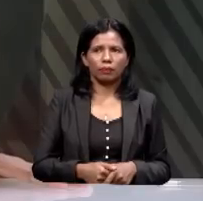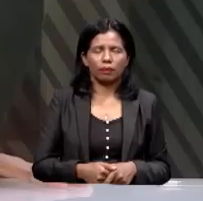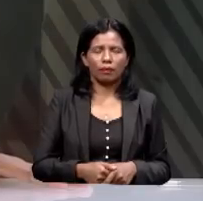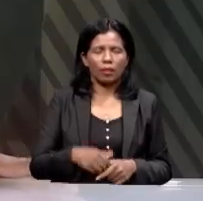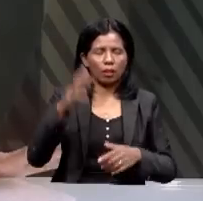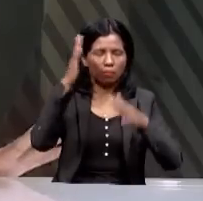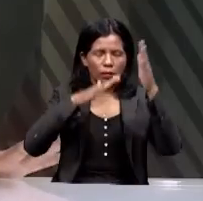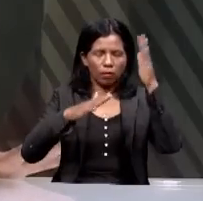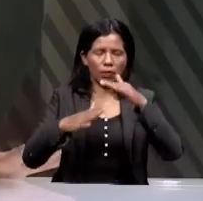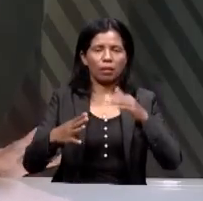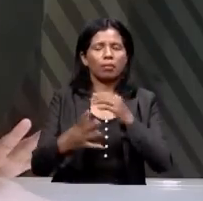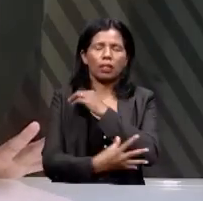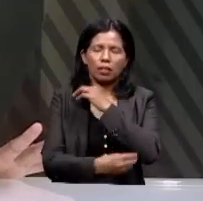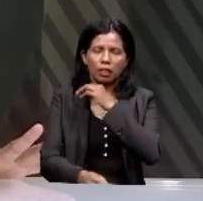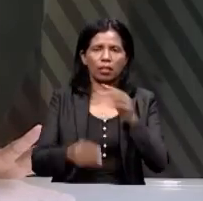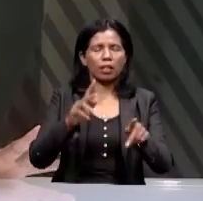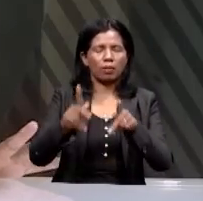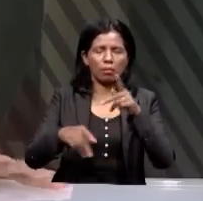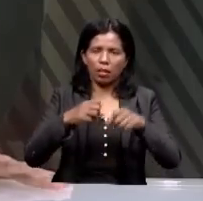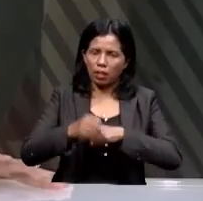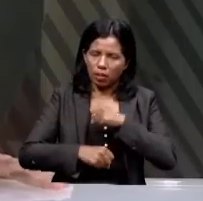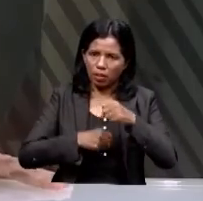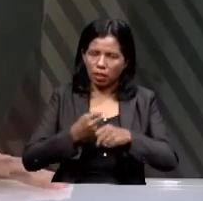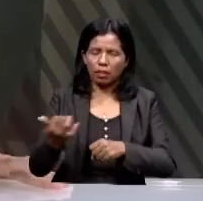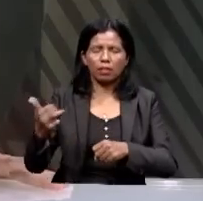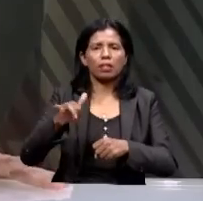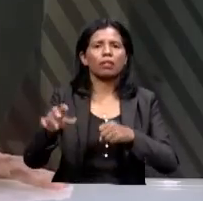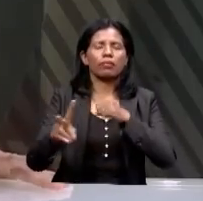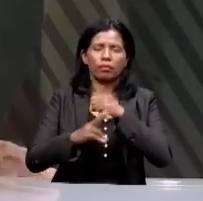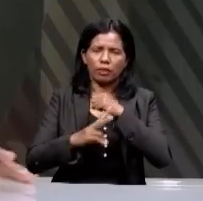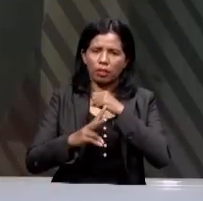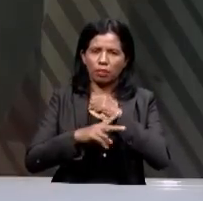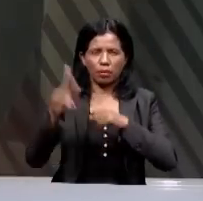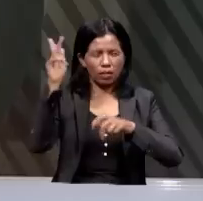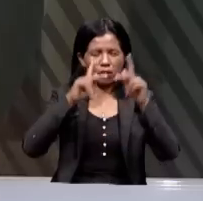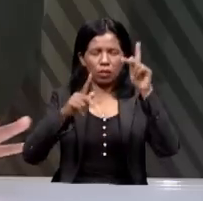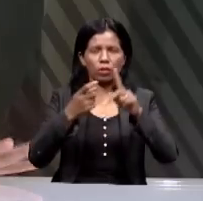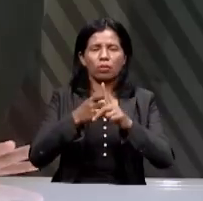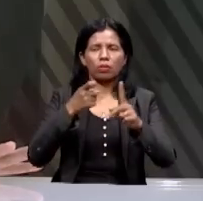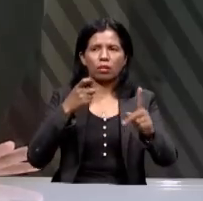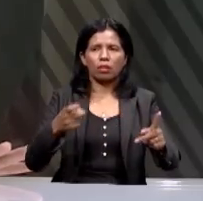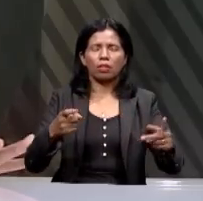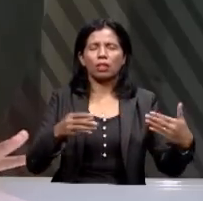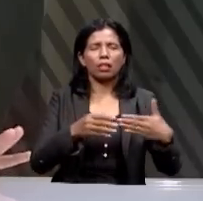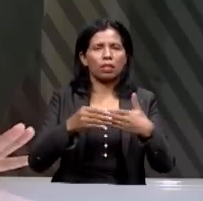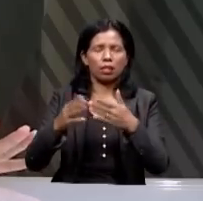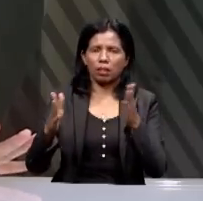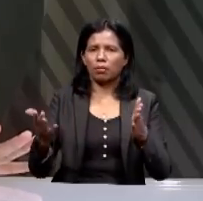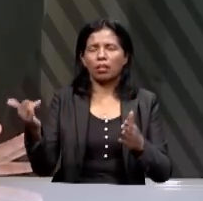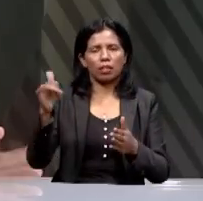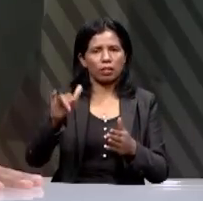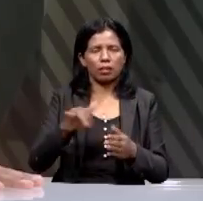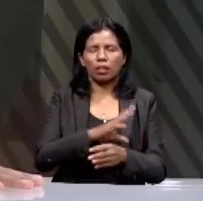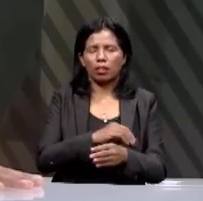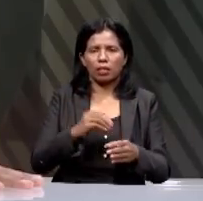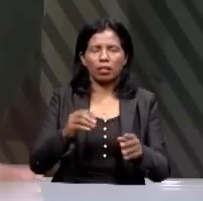Problema que é problema nebe ema barak sofre dala ruma sai vítima causa husis estão u com nebela diak dala ruma mos